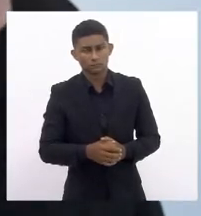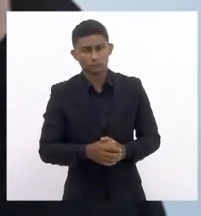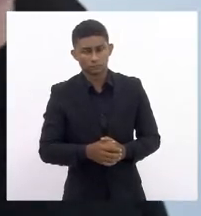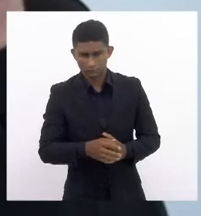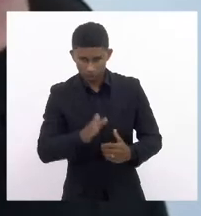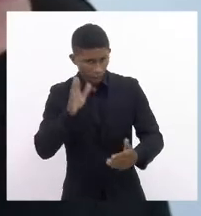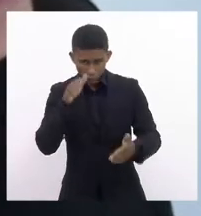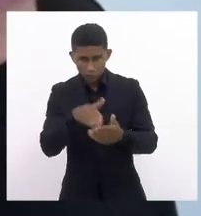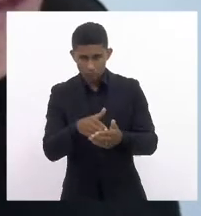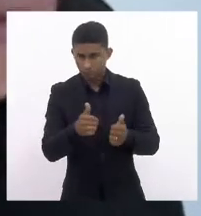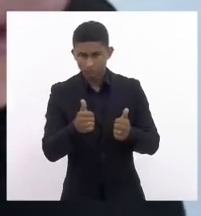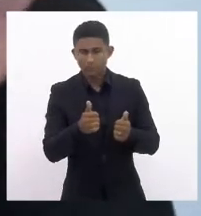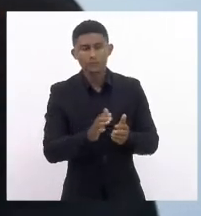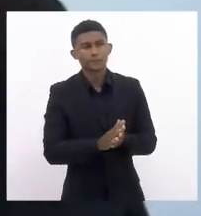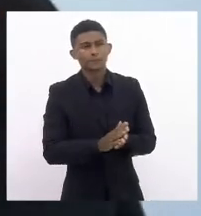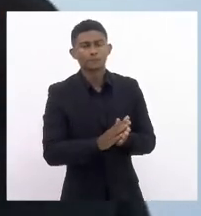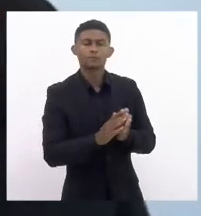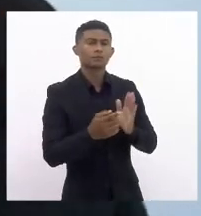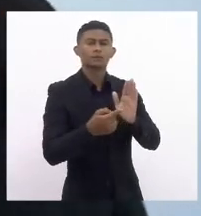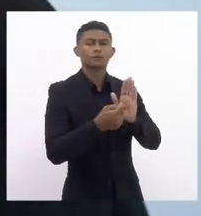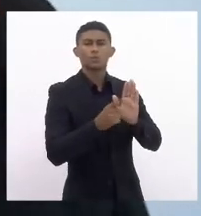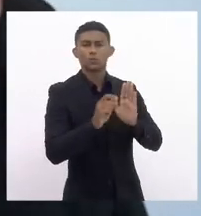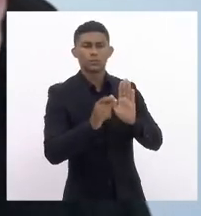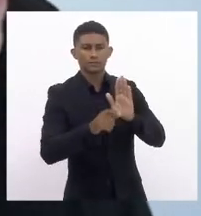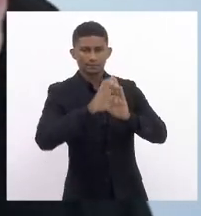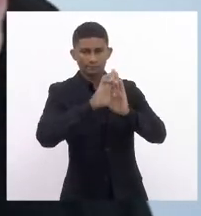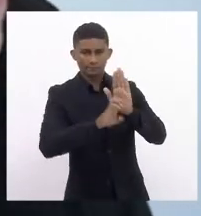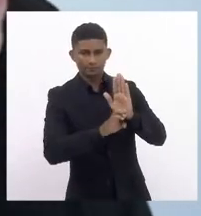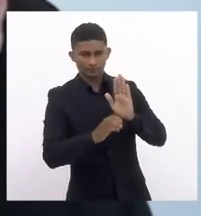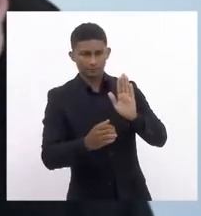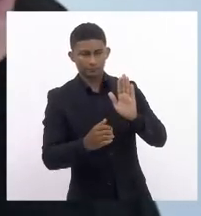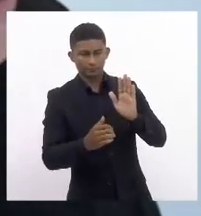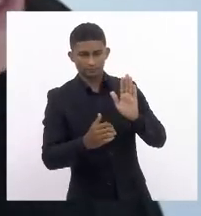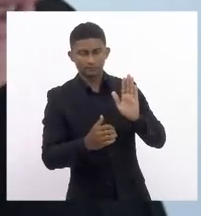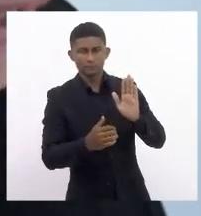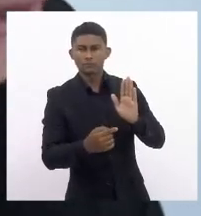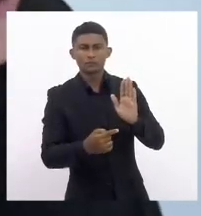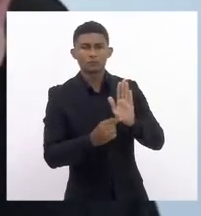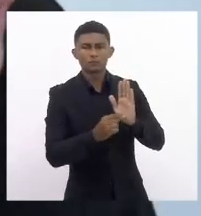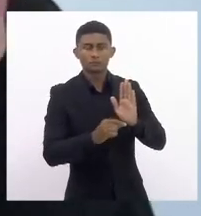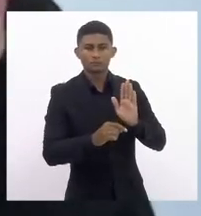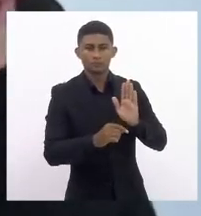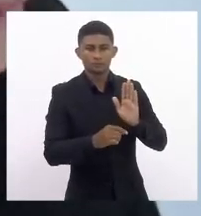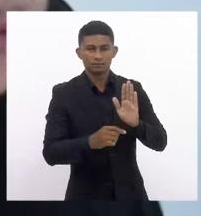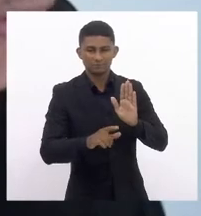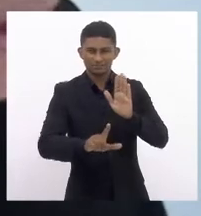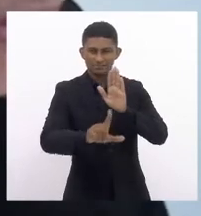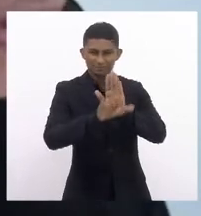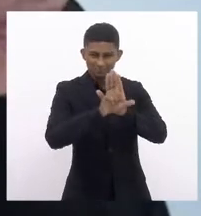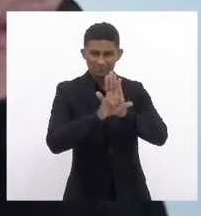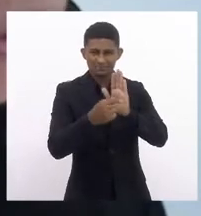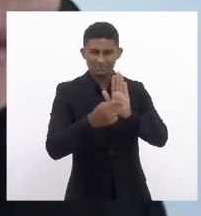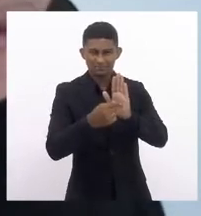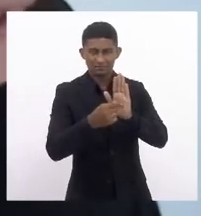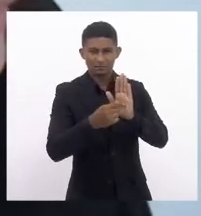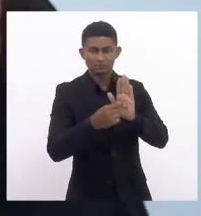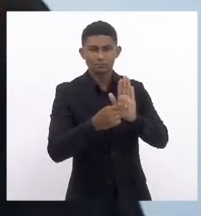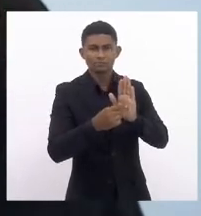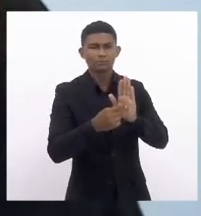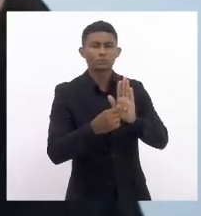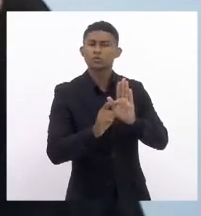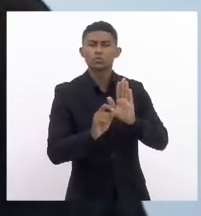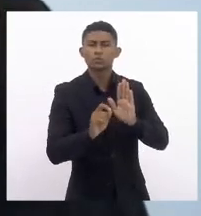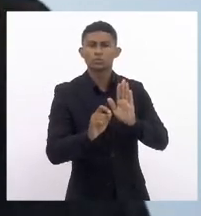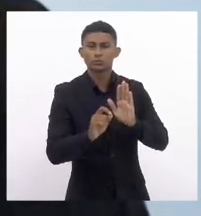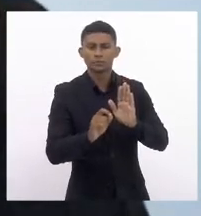última alteração, emenda modificativa, é artigo 6, esta lei, modifica-se o artigo 6º, esta lei entra